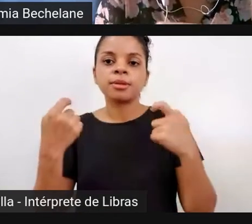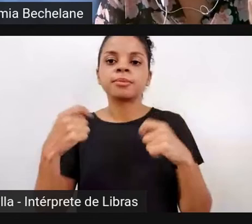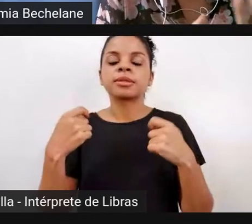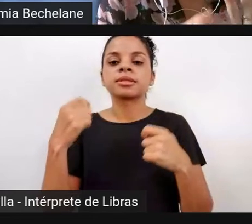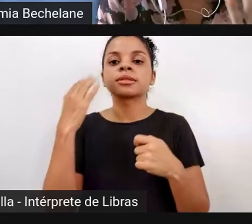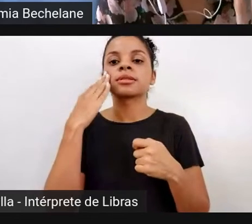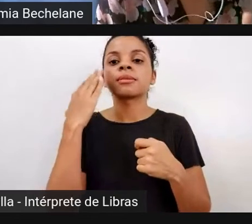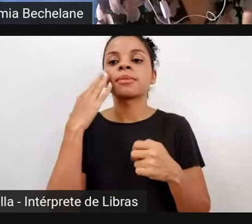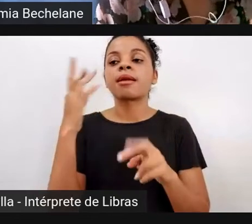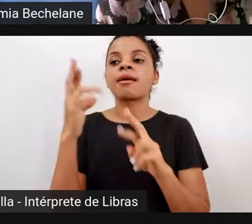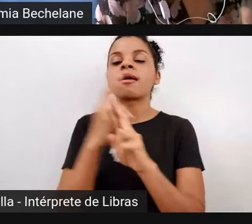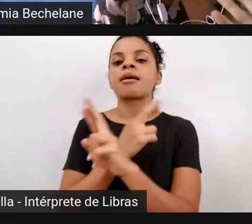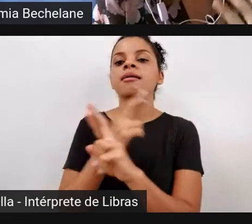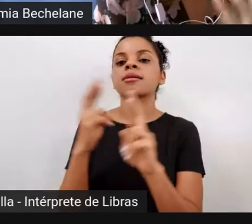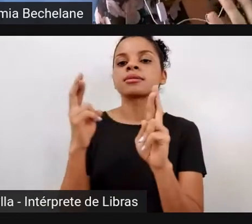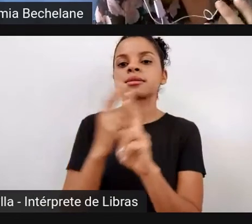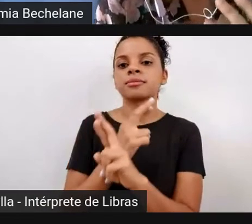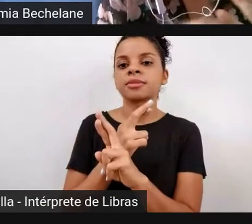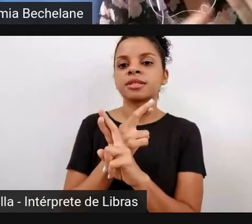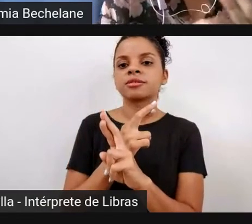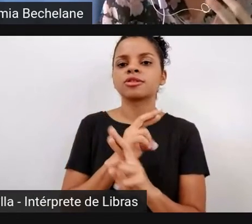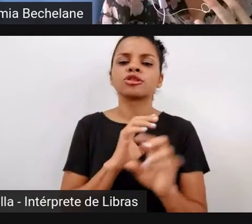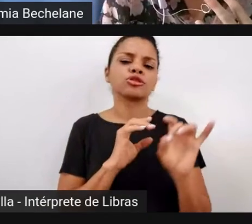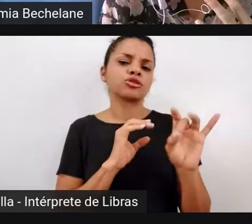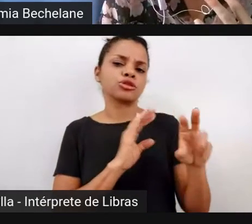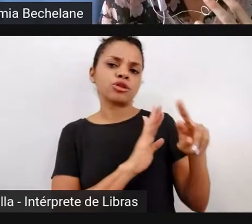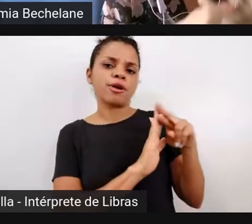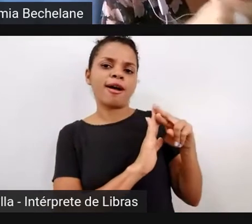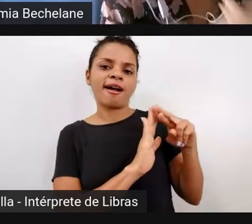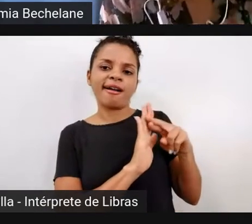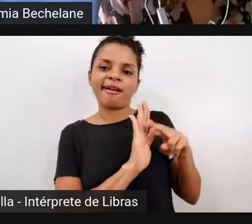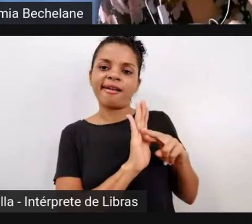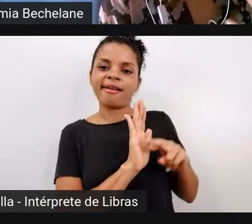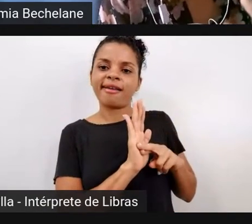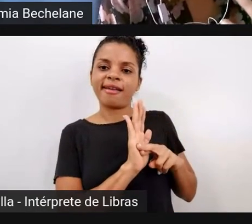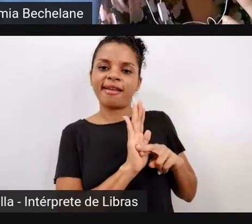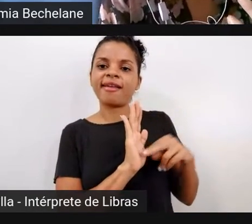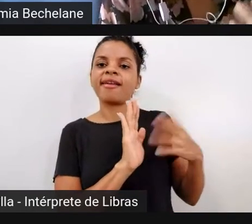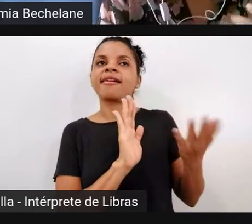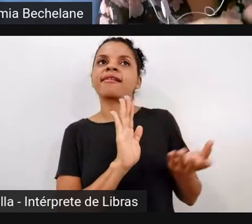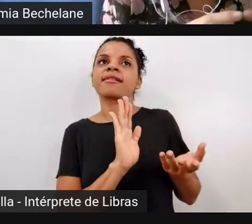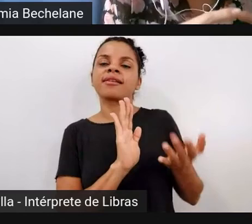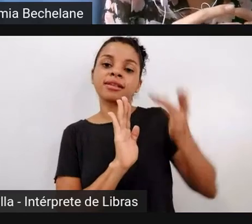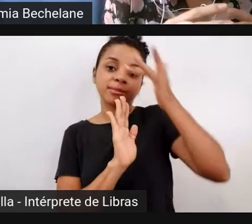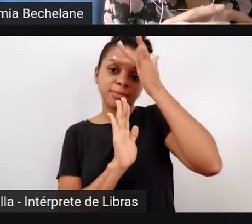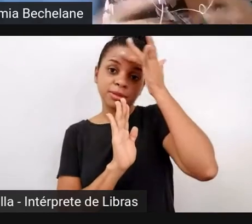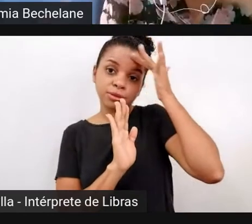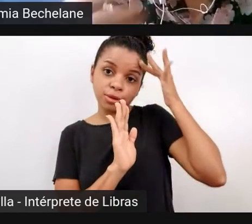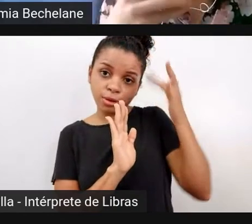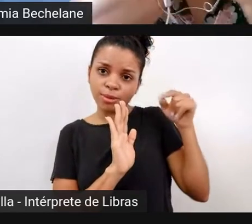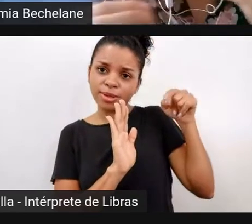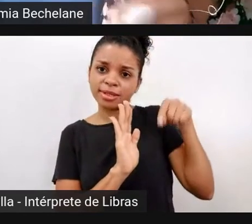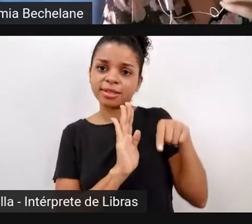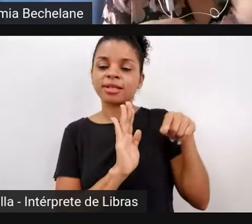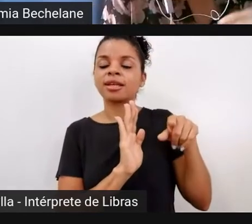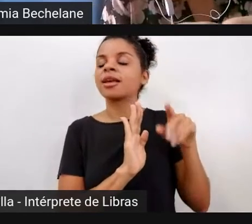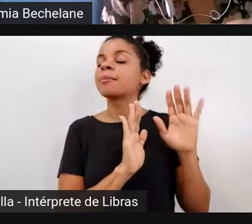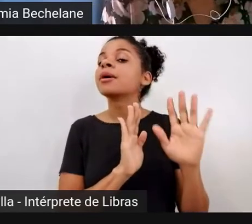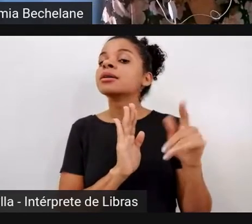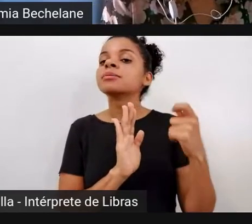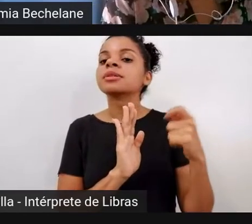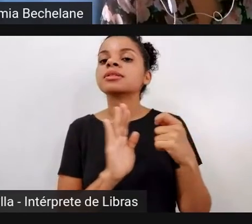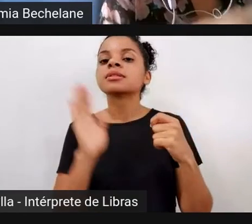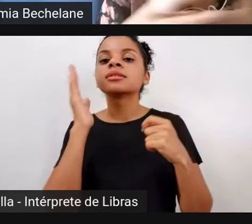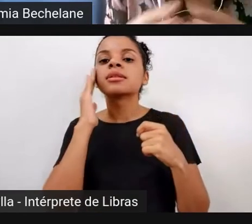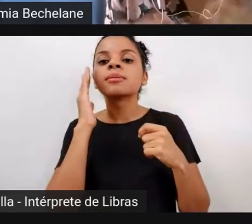além de entender as regras da instituição, né? Além de entender os atores que estão ali, a gente tem que entender como que se dá esse